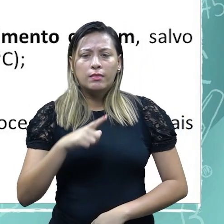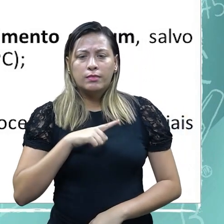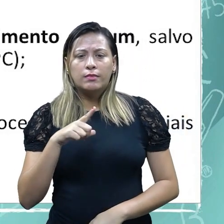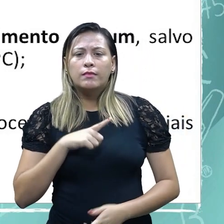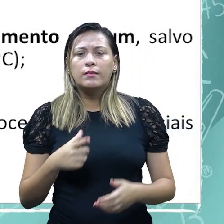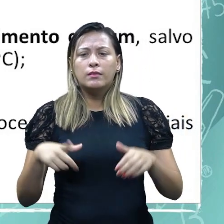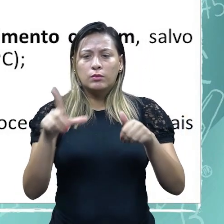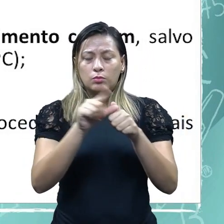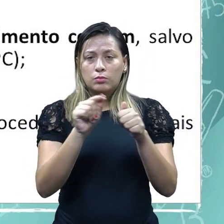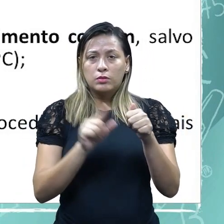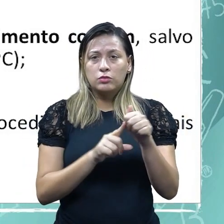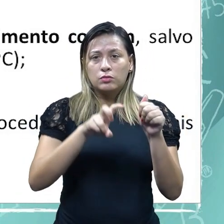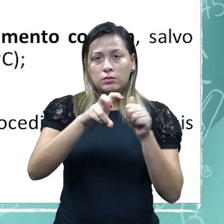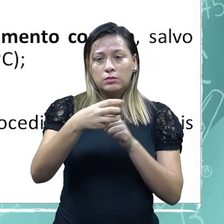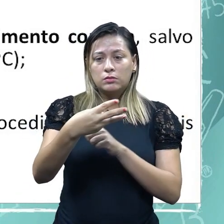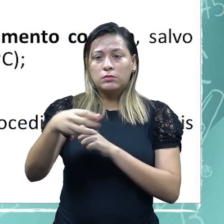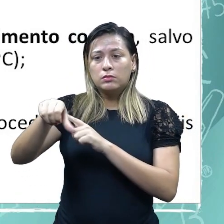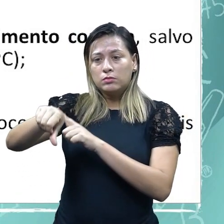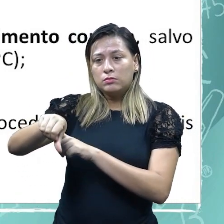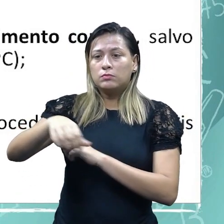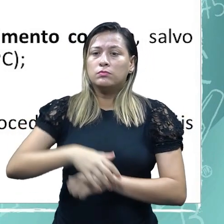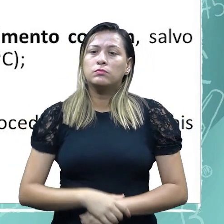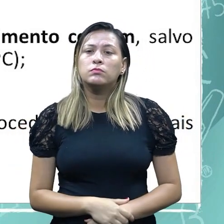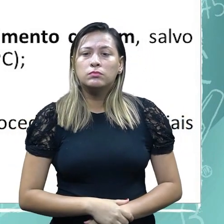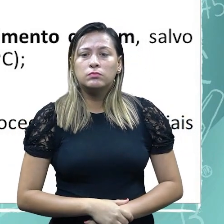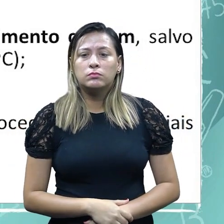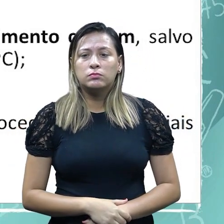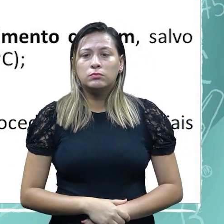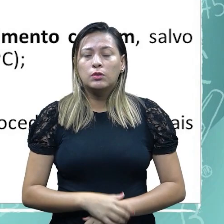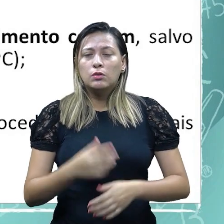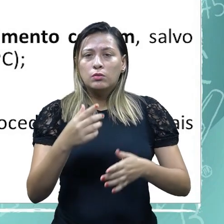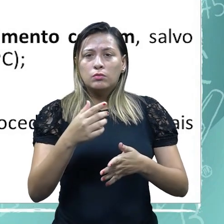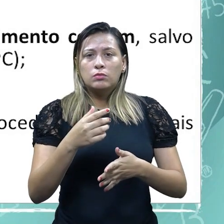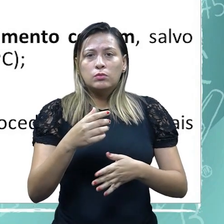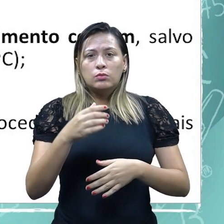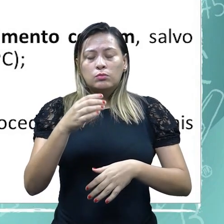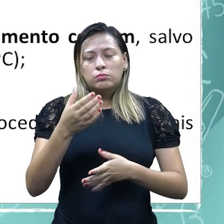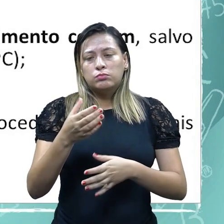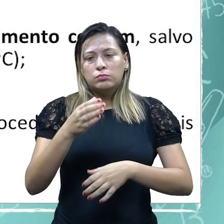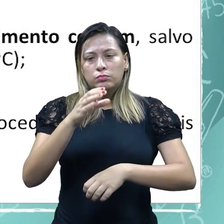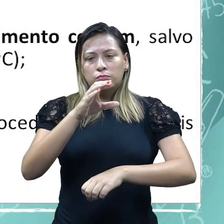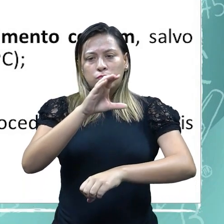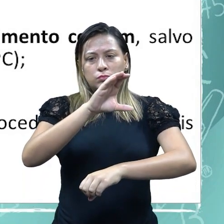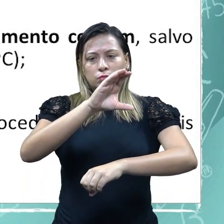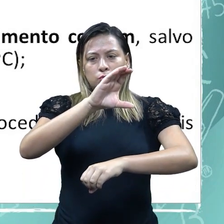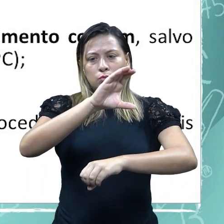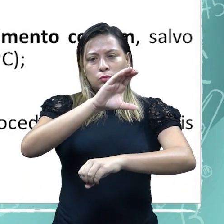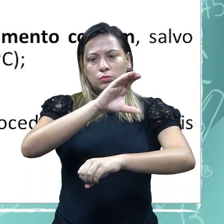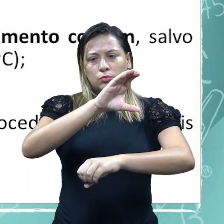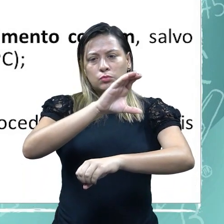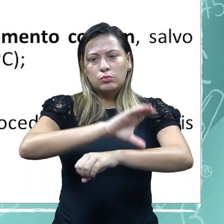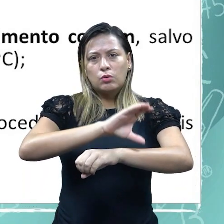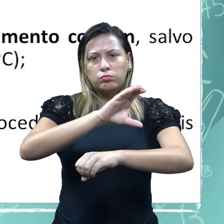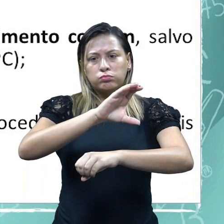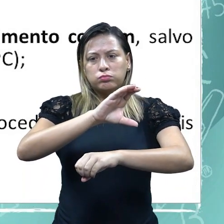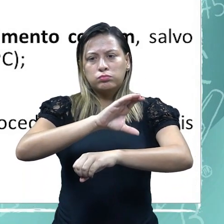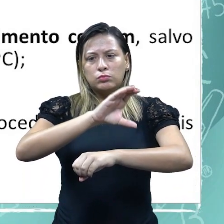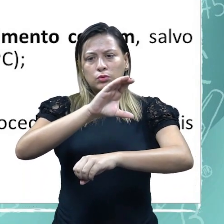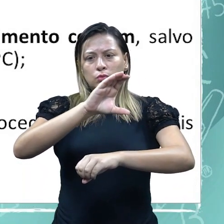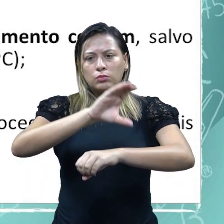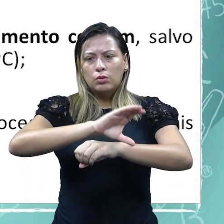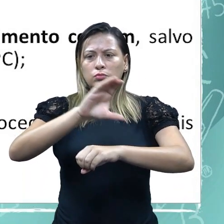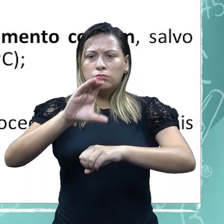aonde? Artigo 539 do Código de Processo Civil. Esses procedimentos especiais, eles vão ter uma